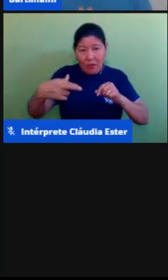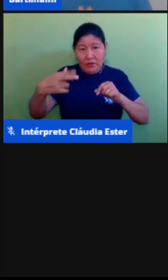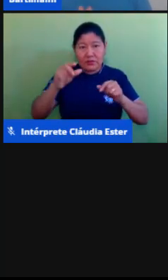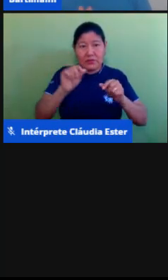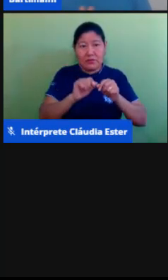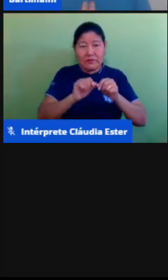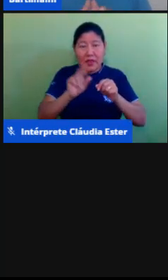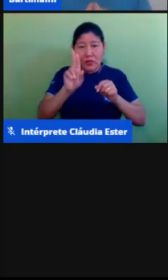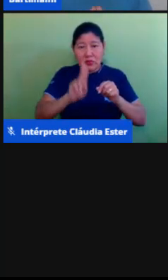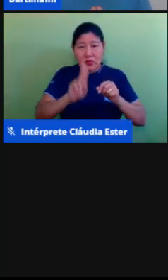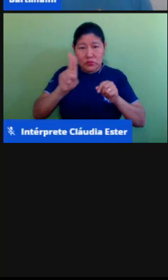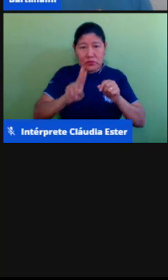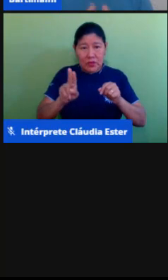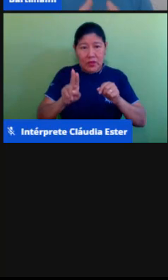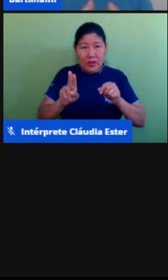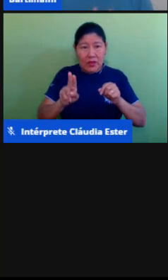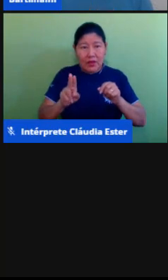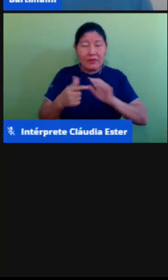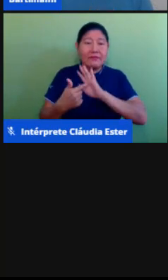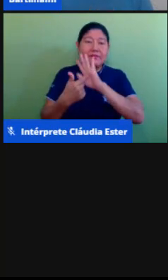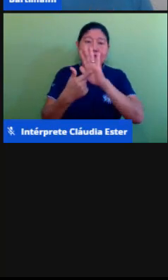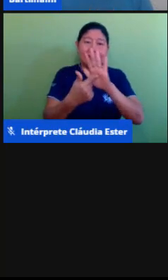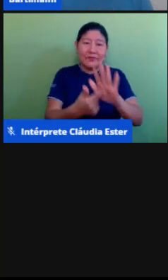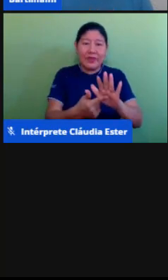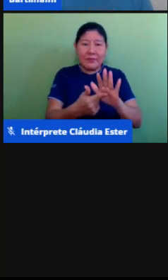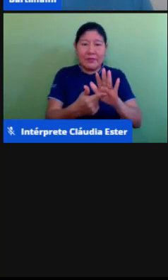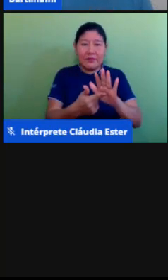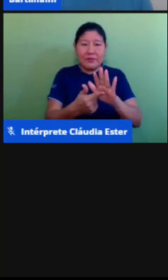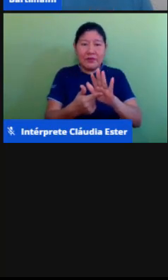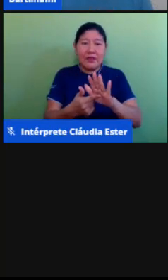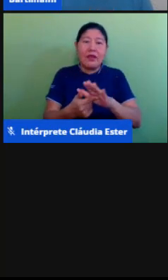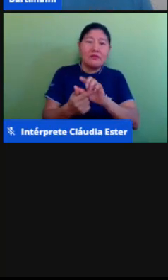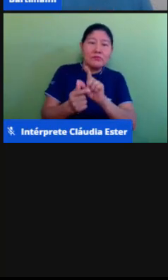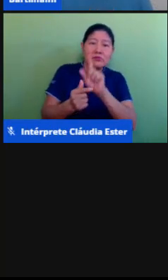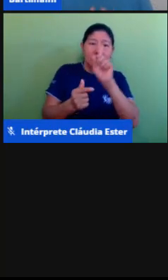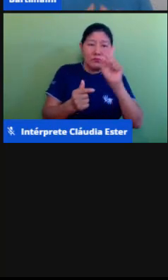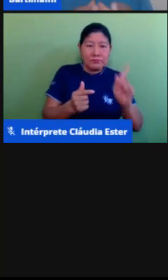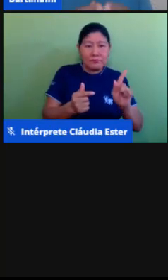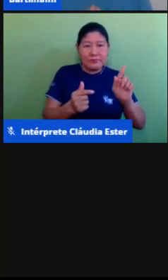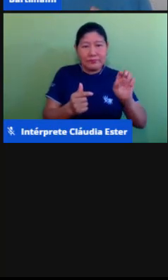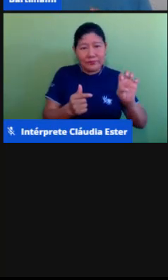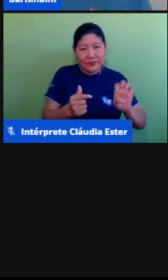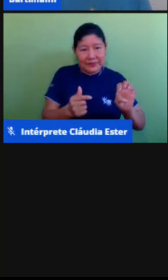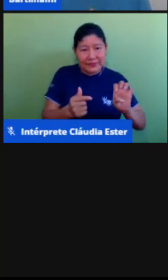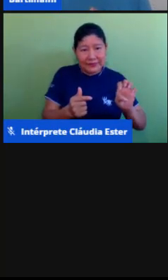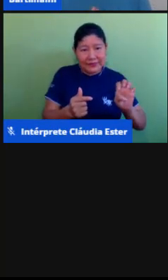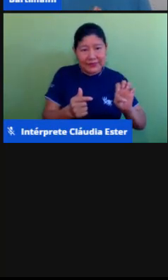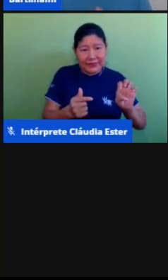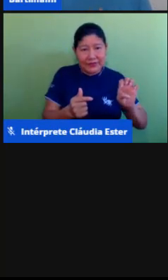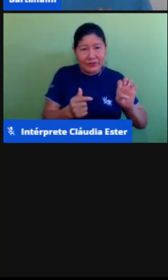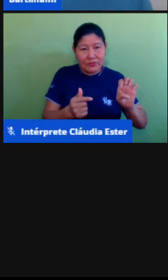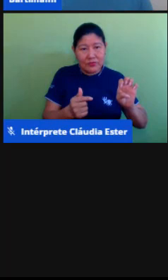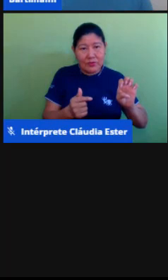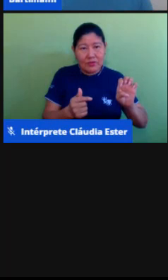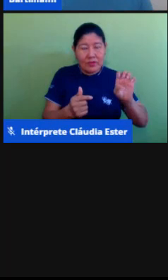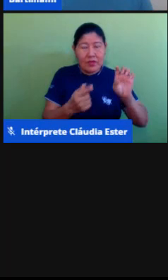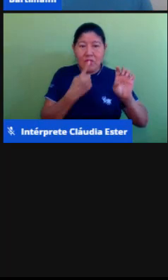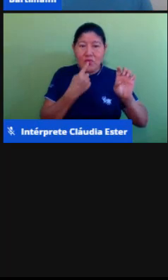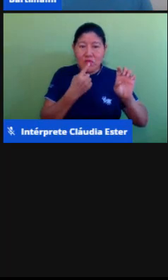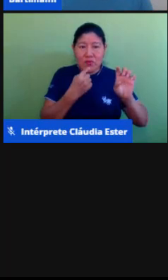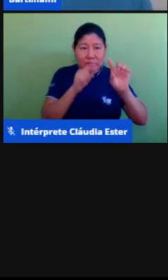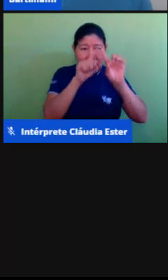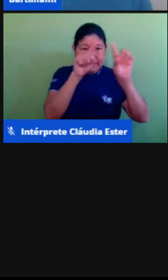que você vai utilizar, ele vai aparecer no seu canto esquerdo, tá? Então, esse recorte, você vai utilizar